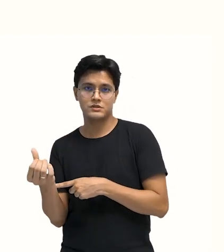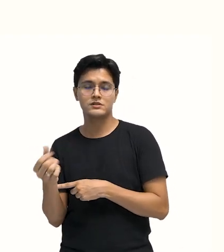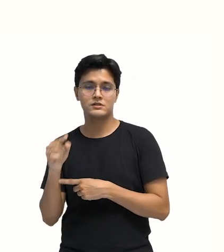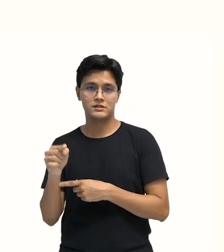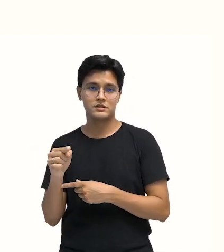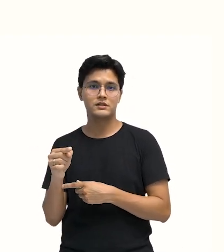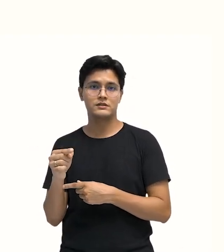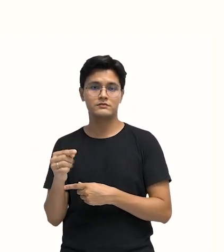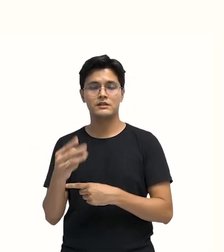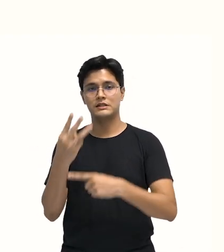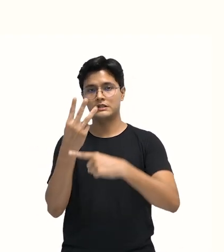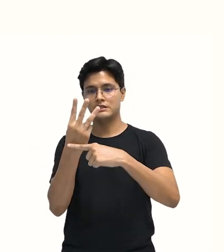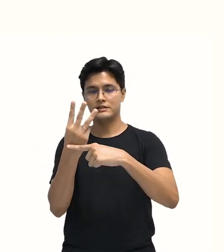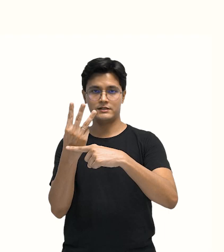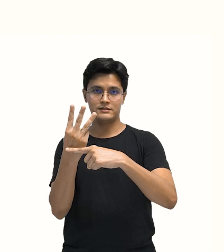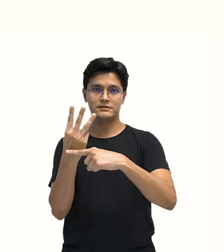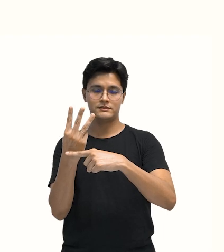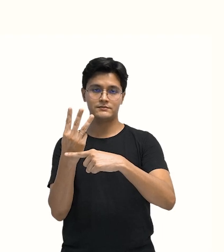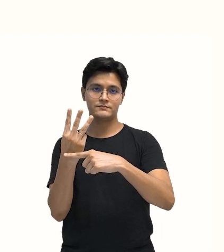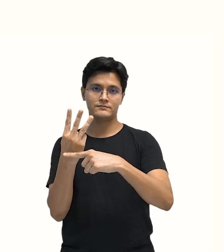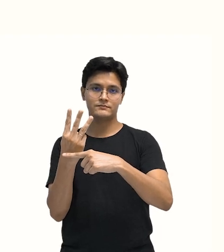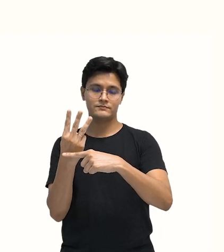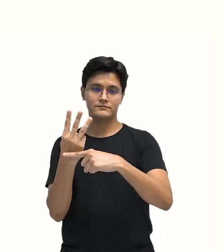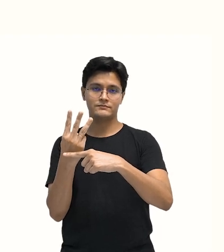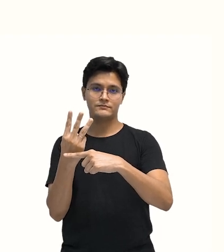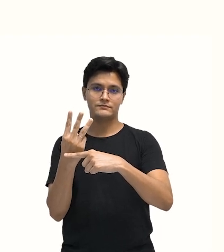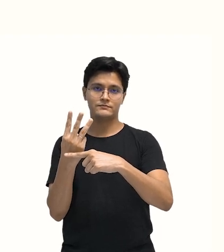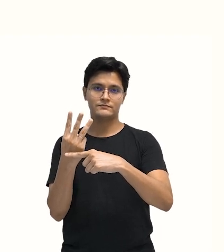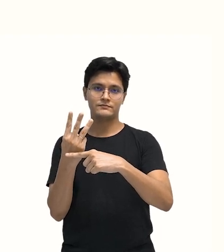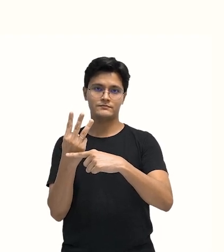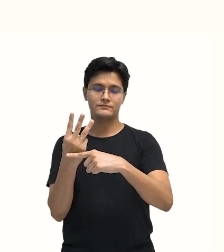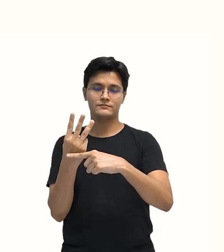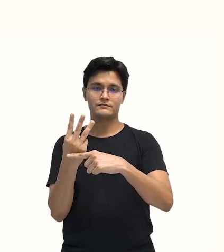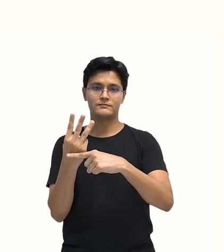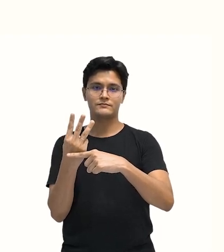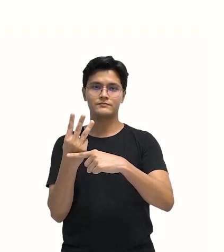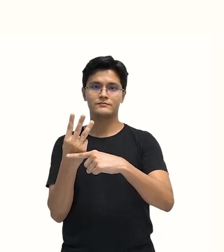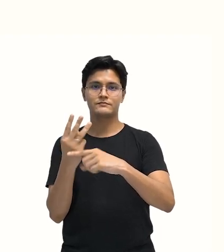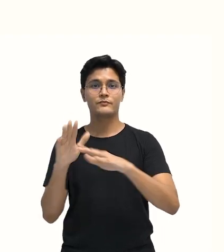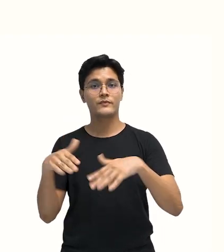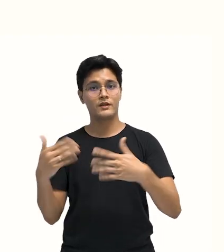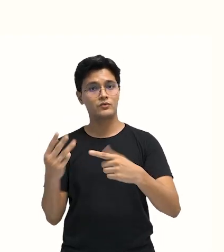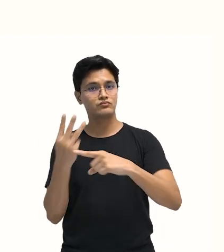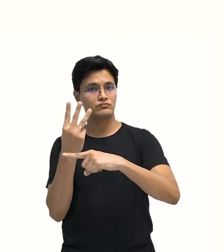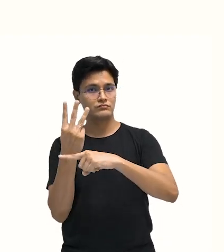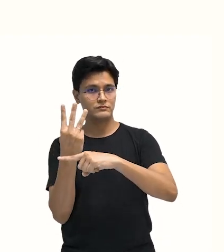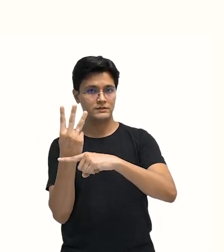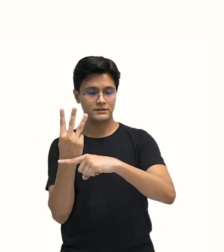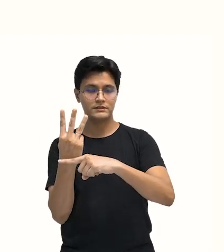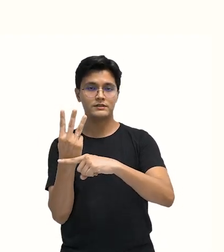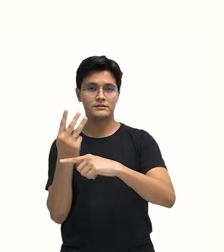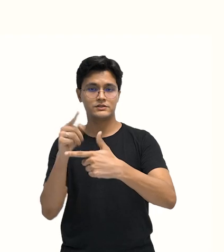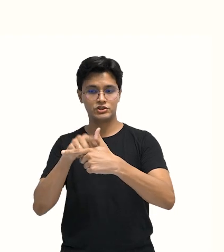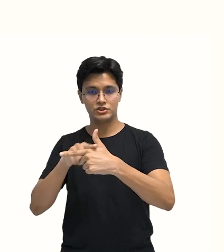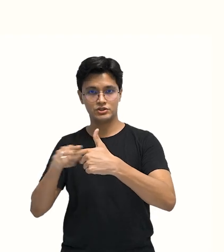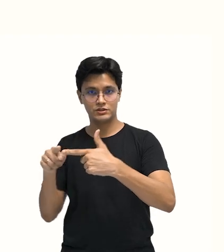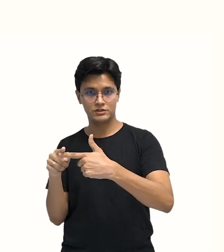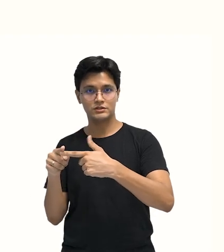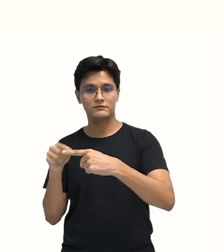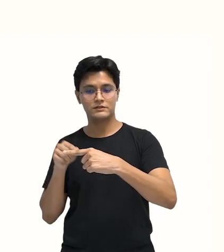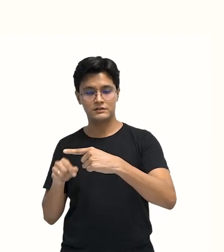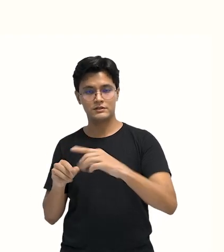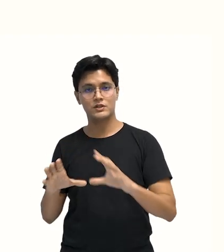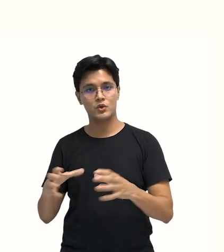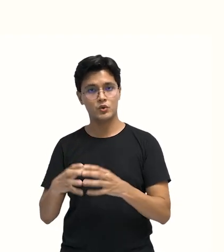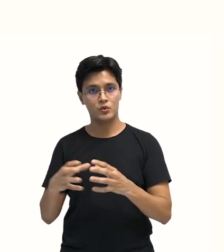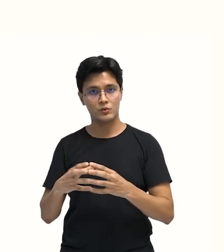Portanto, eu tenho 3 casos favoráveis. Ok? Então, eu vou dividir os casos favoráveis pelo meu